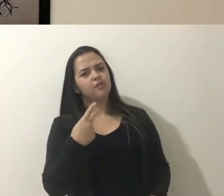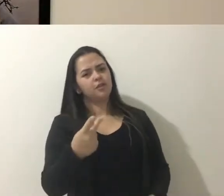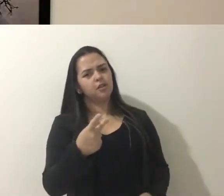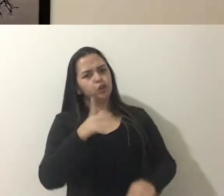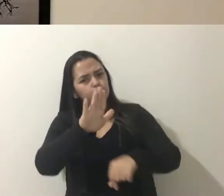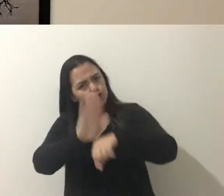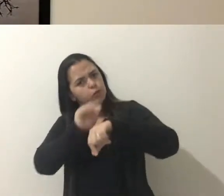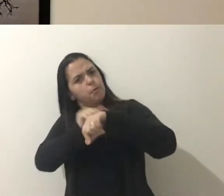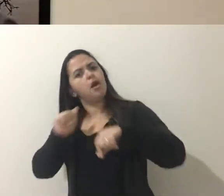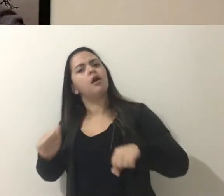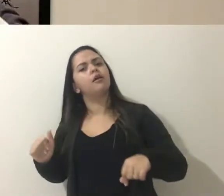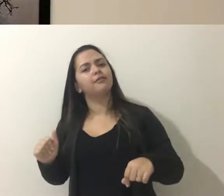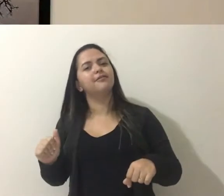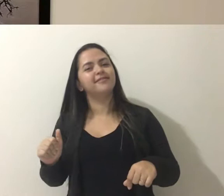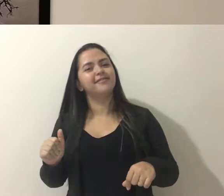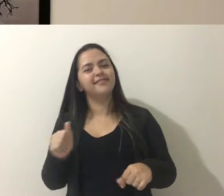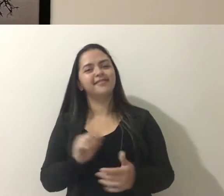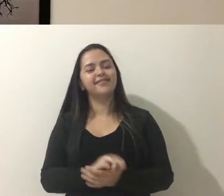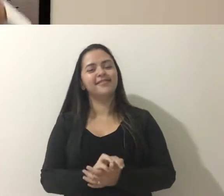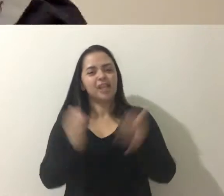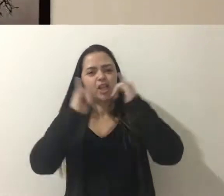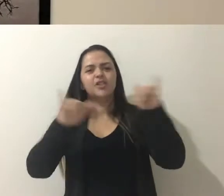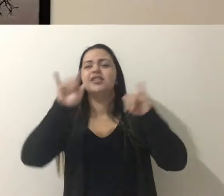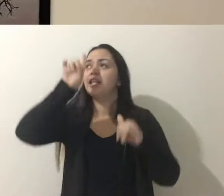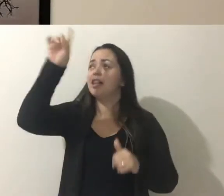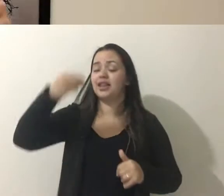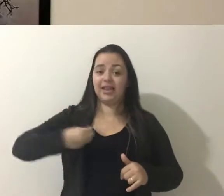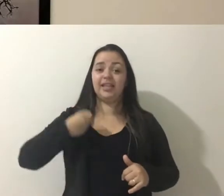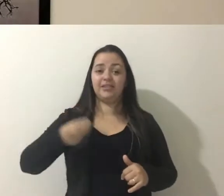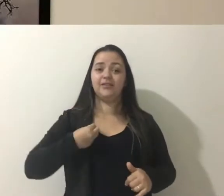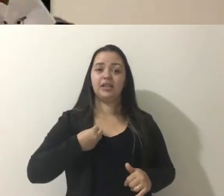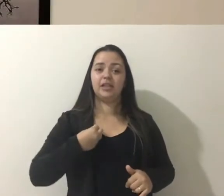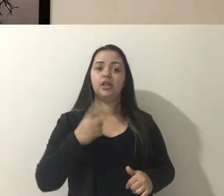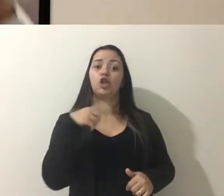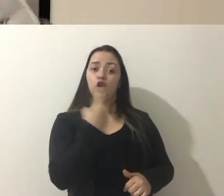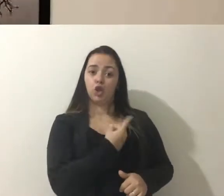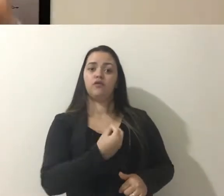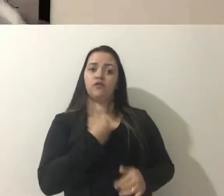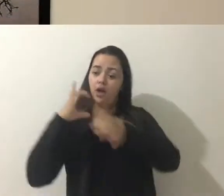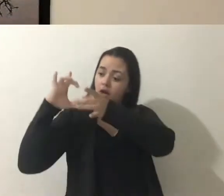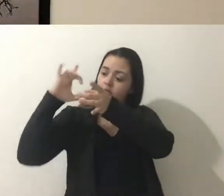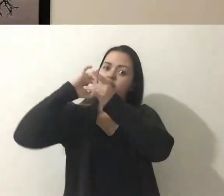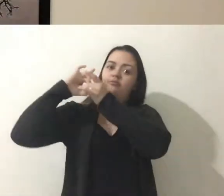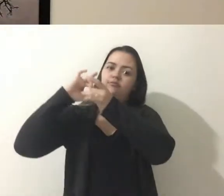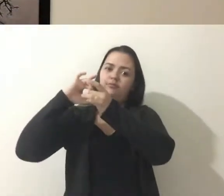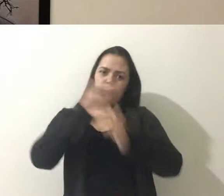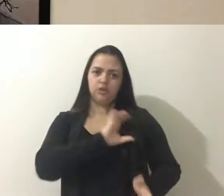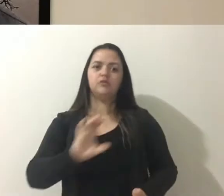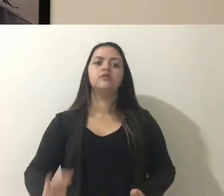somos chamados, a partir dessa notícia de que Ele vive, a vivermos um relacionamento com Cristo